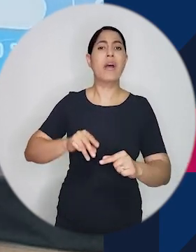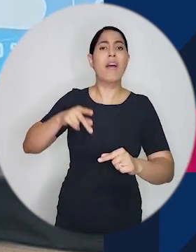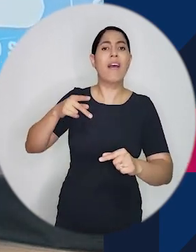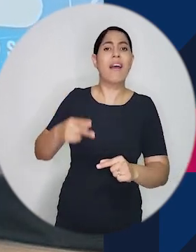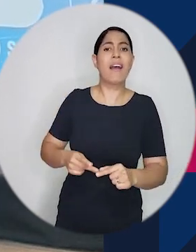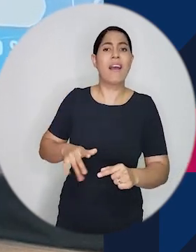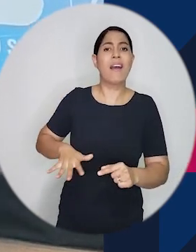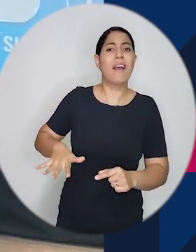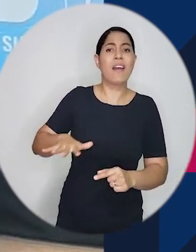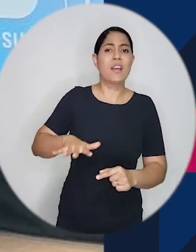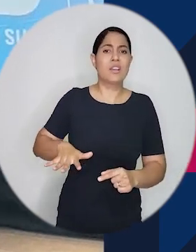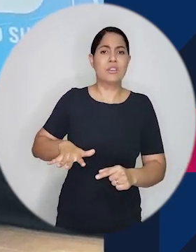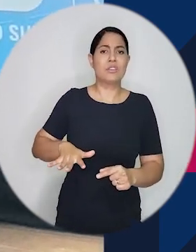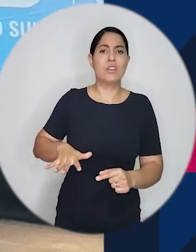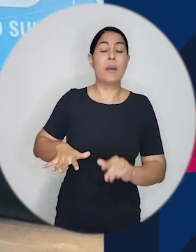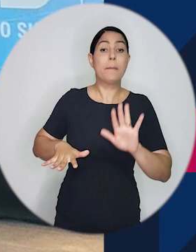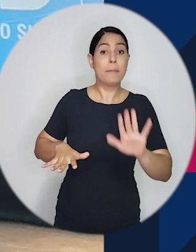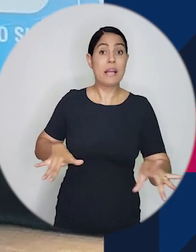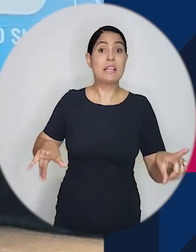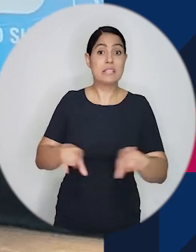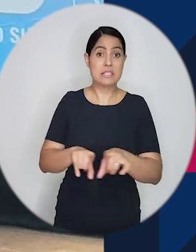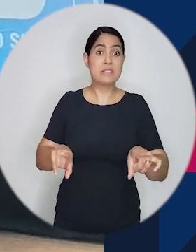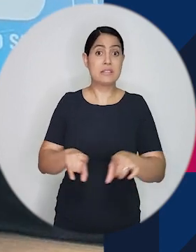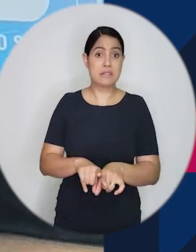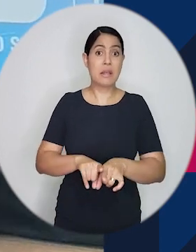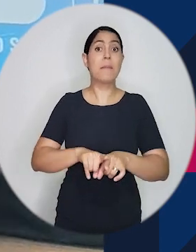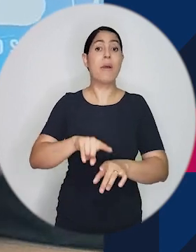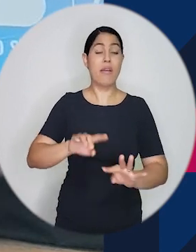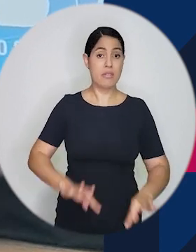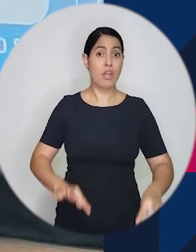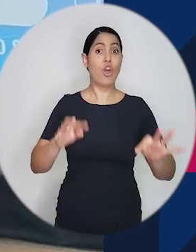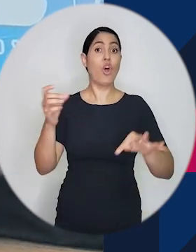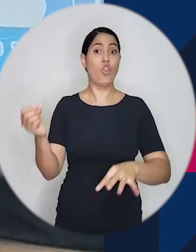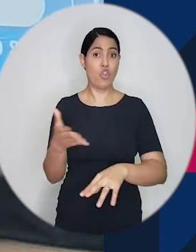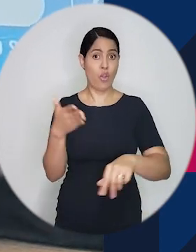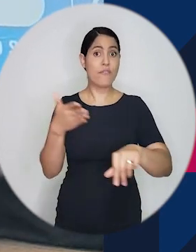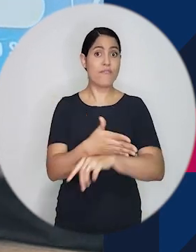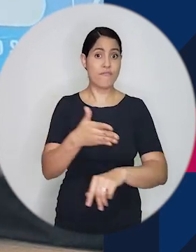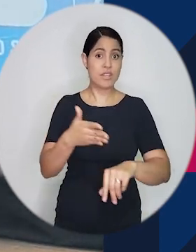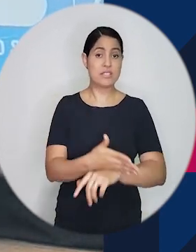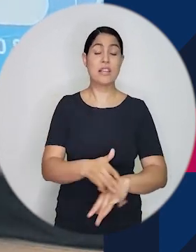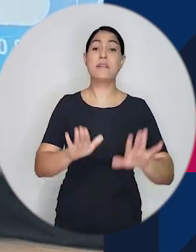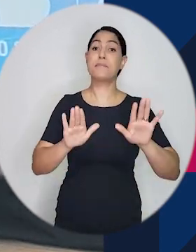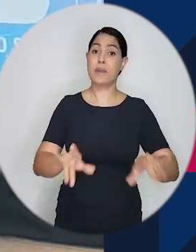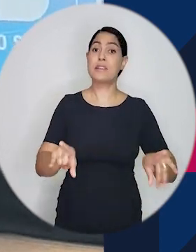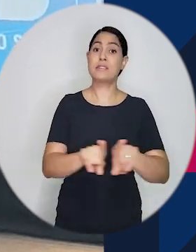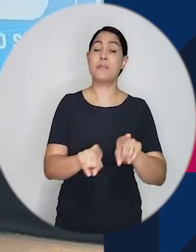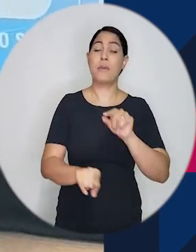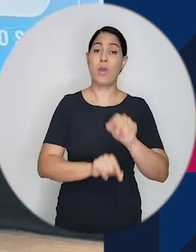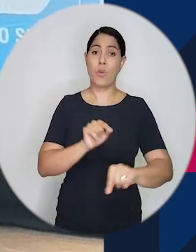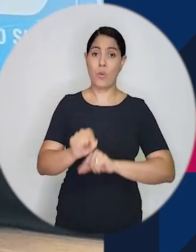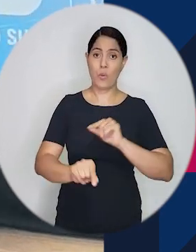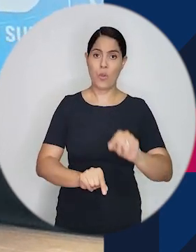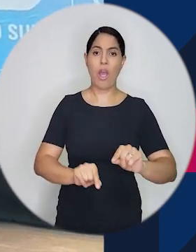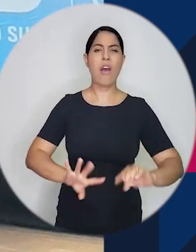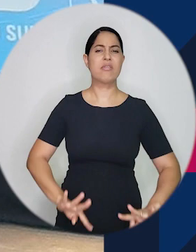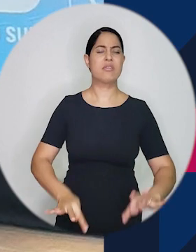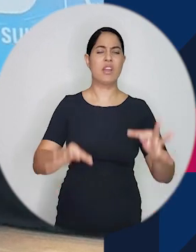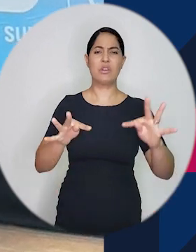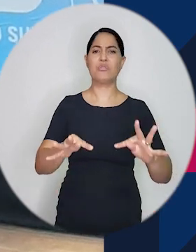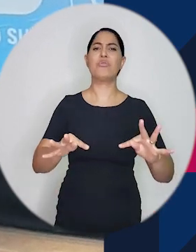se restringe a garantir inclusividade e acesso às novas tecnologias, mas também que